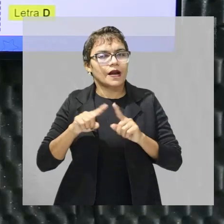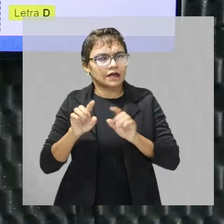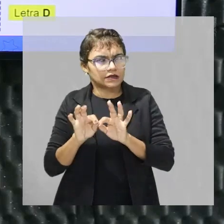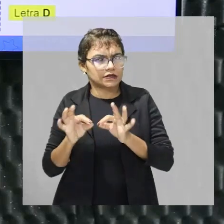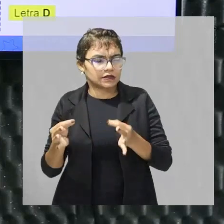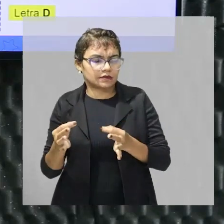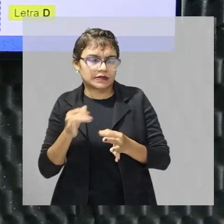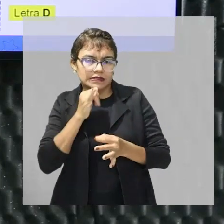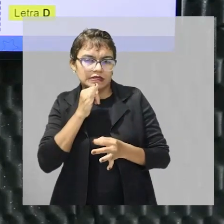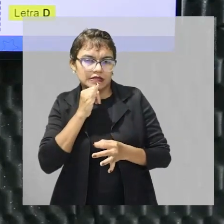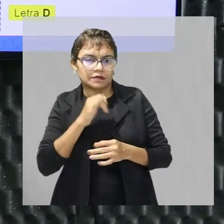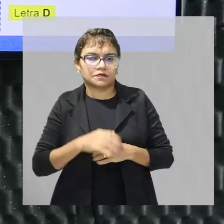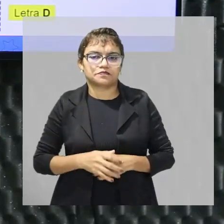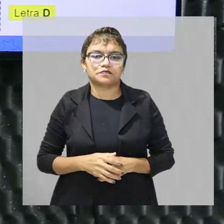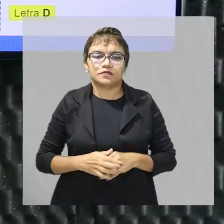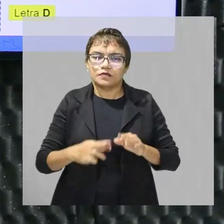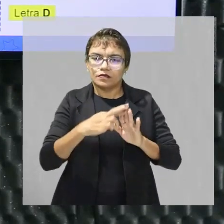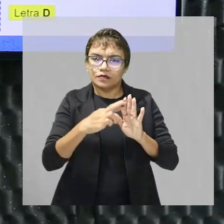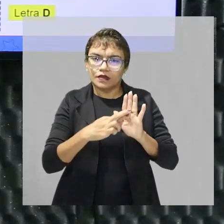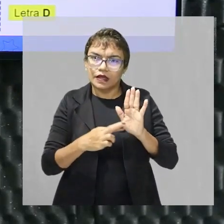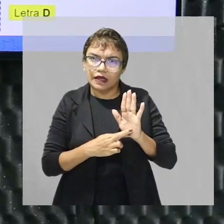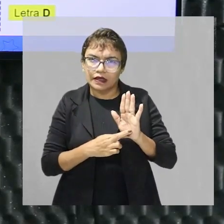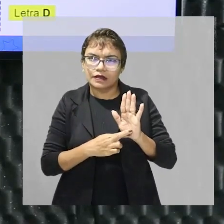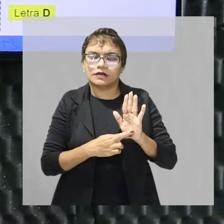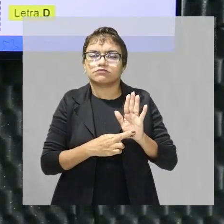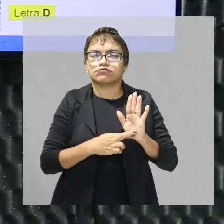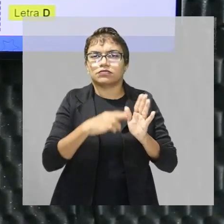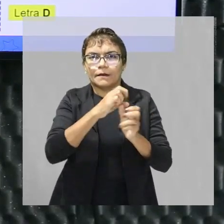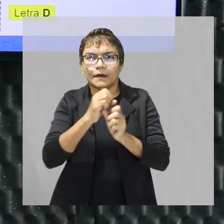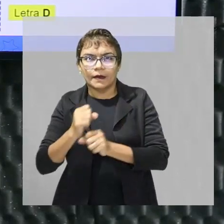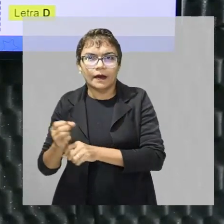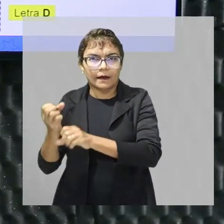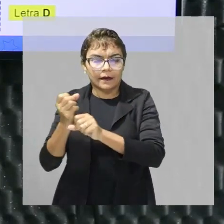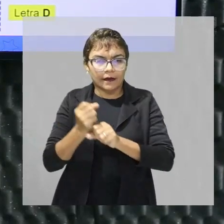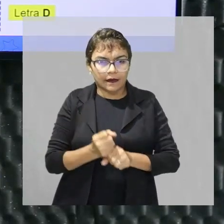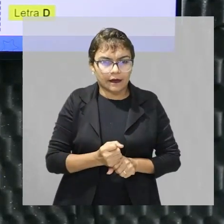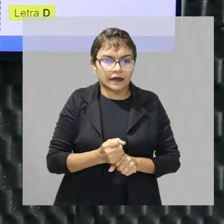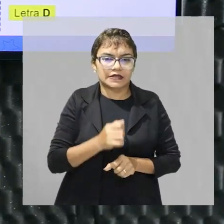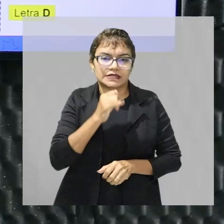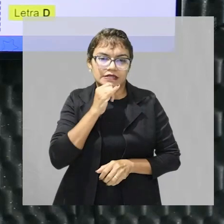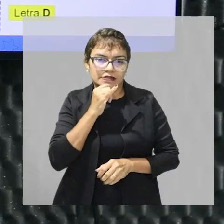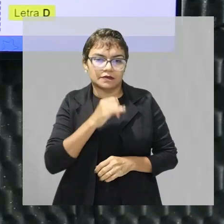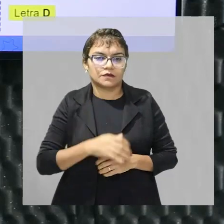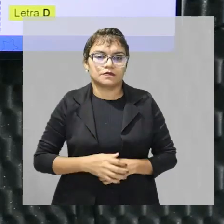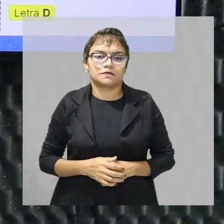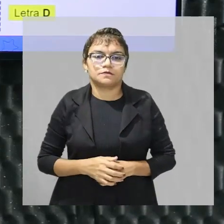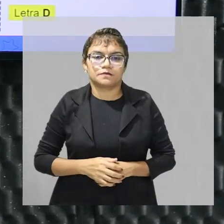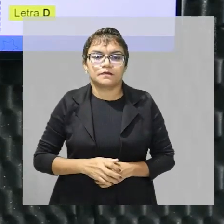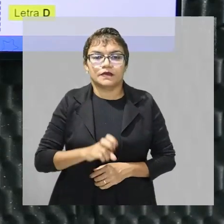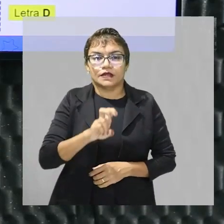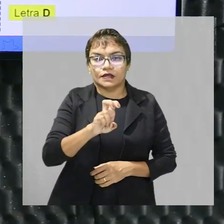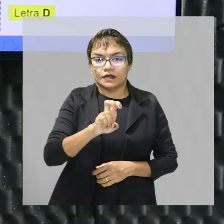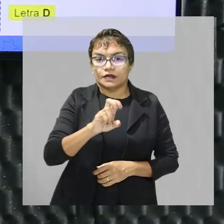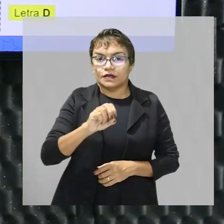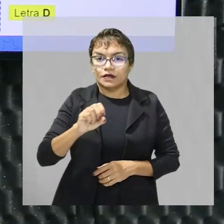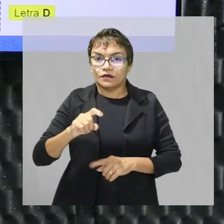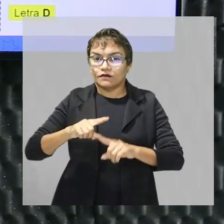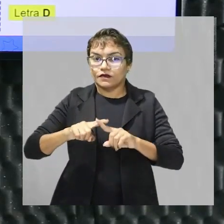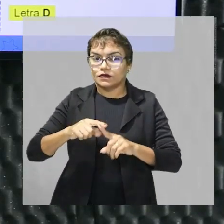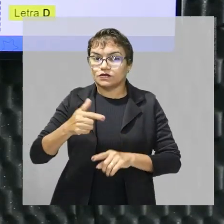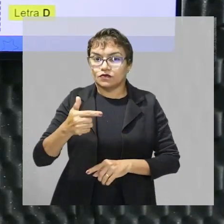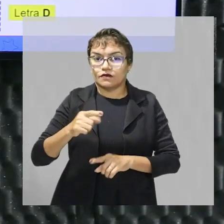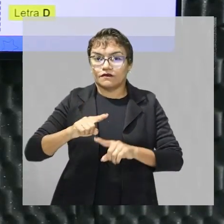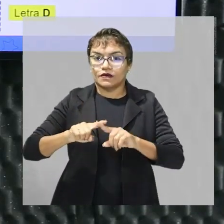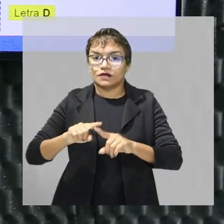de 3, isolando o valor de x, eu vou ter, ó, 500 vezes